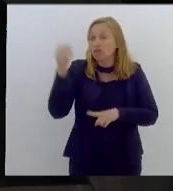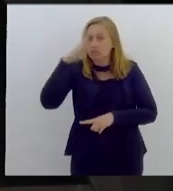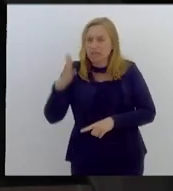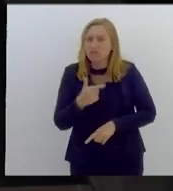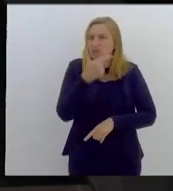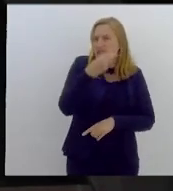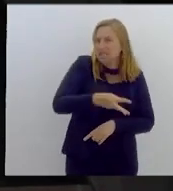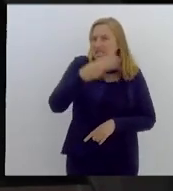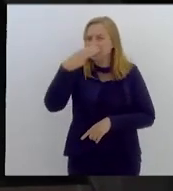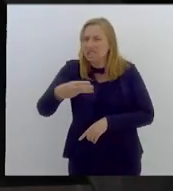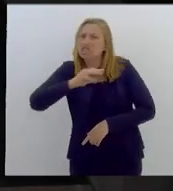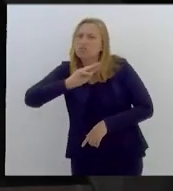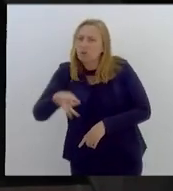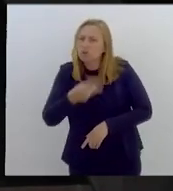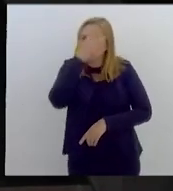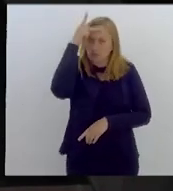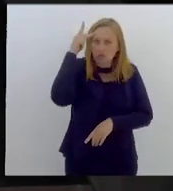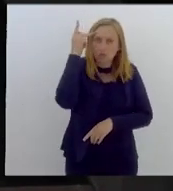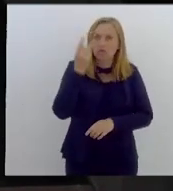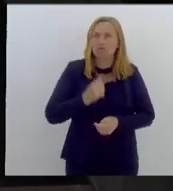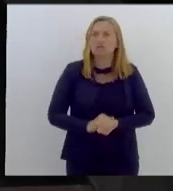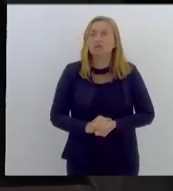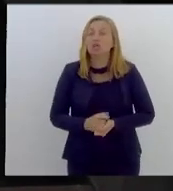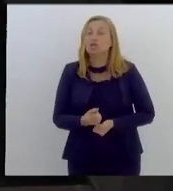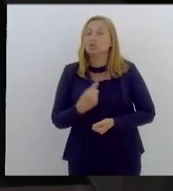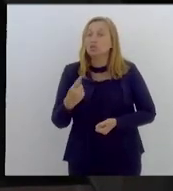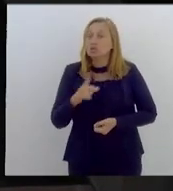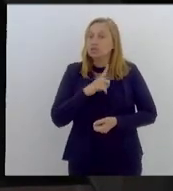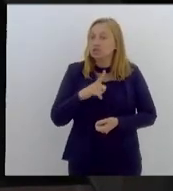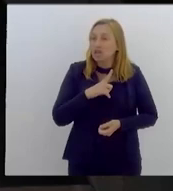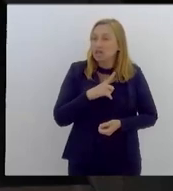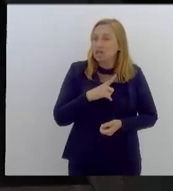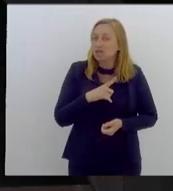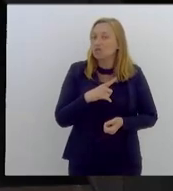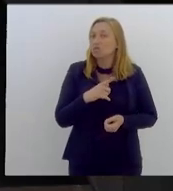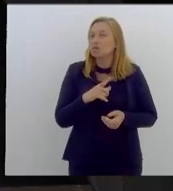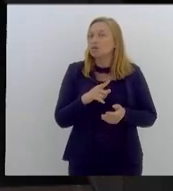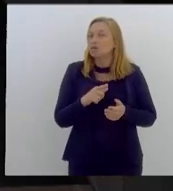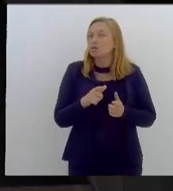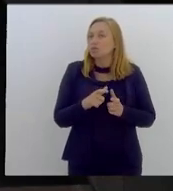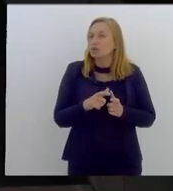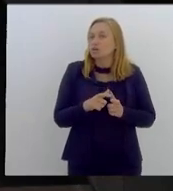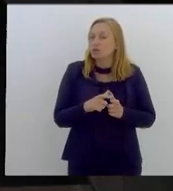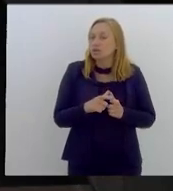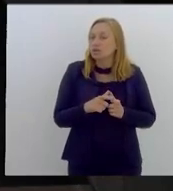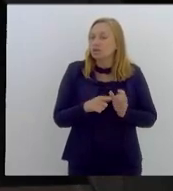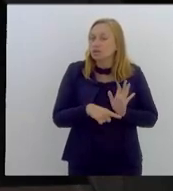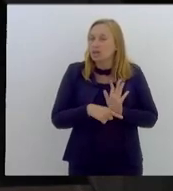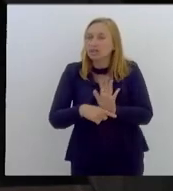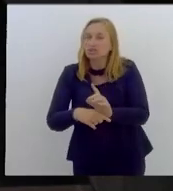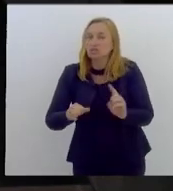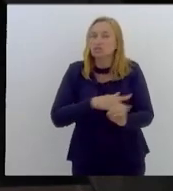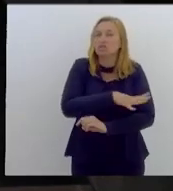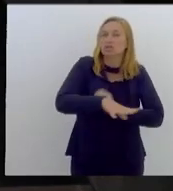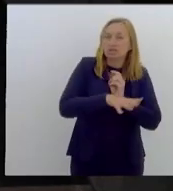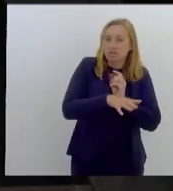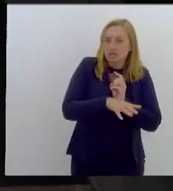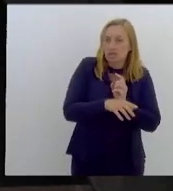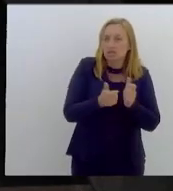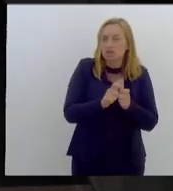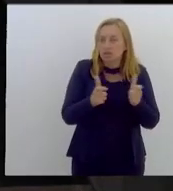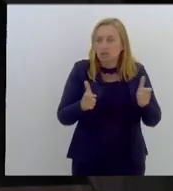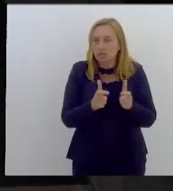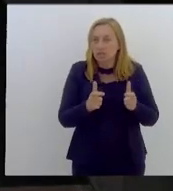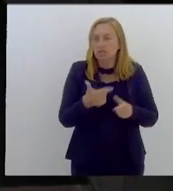33 milhões de pessoas, a gente teve aí um decréscimo na assistência social, na monta de